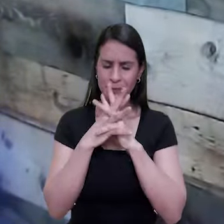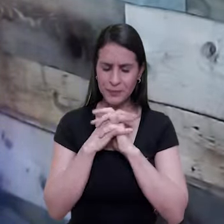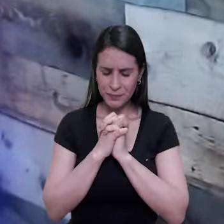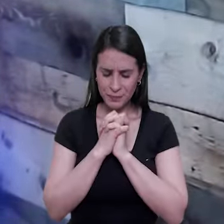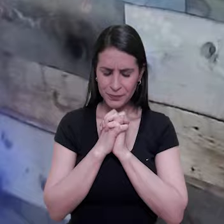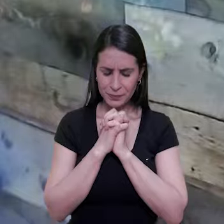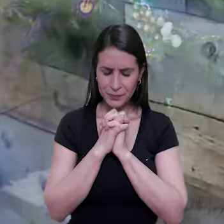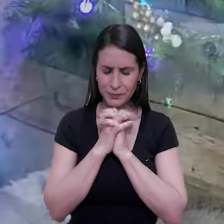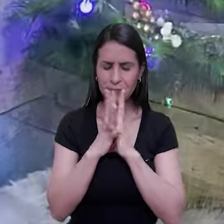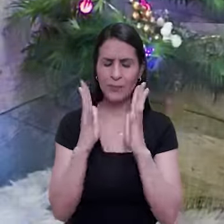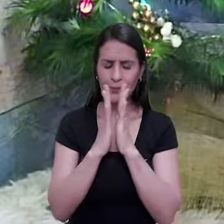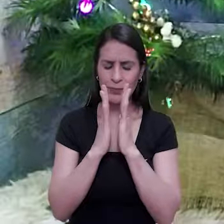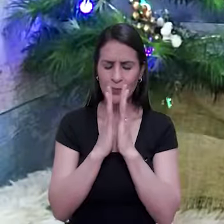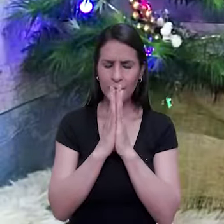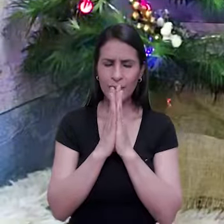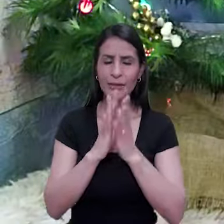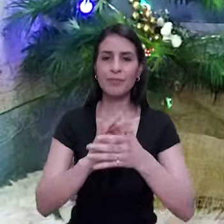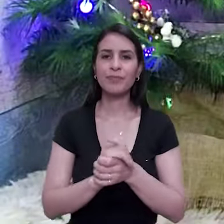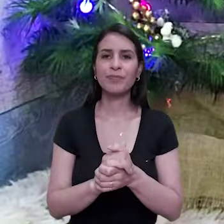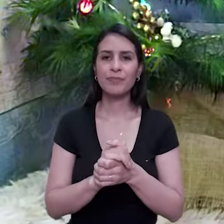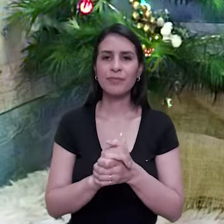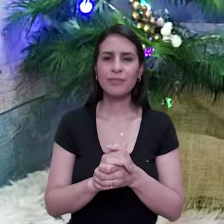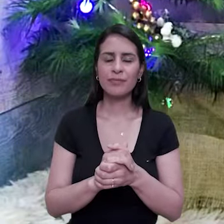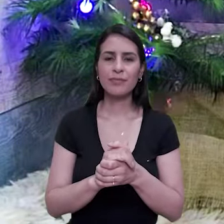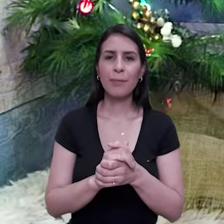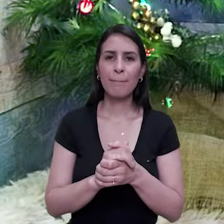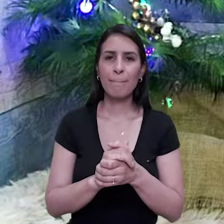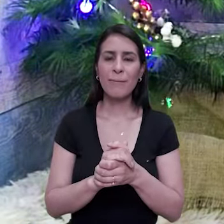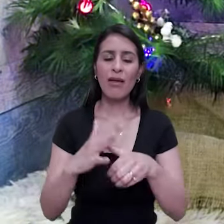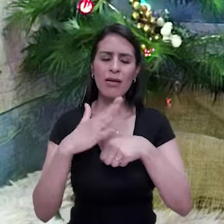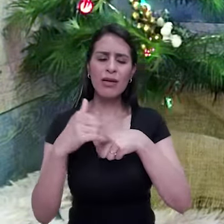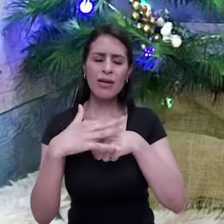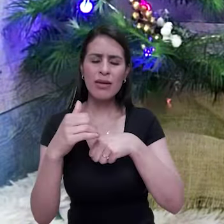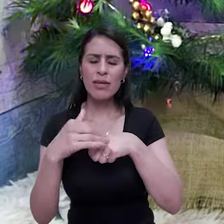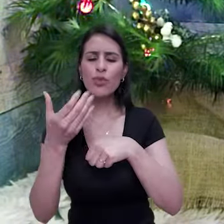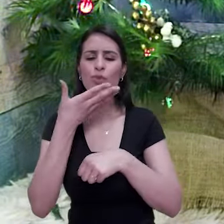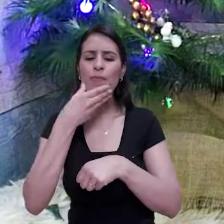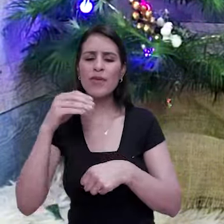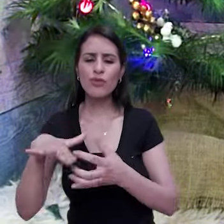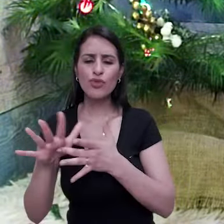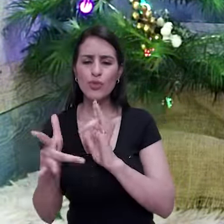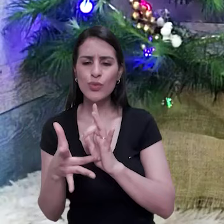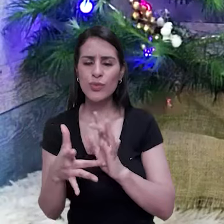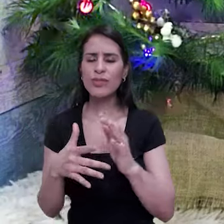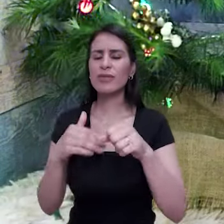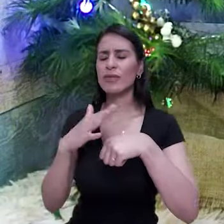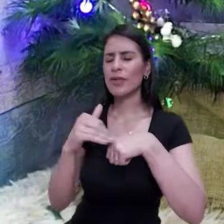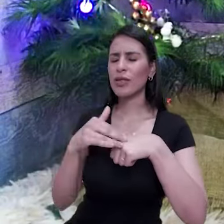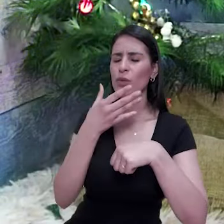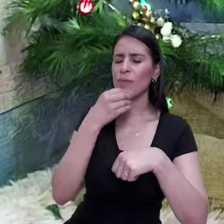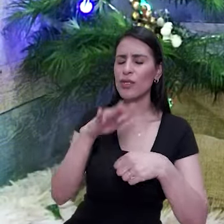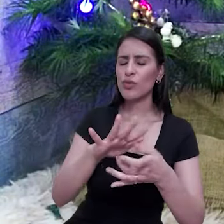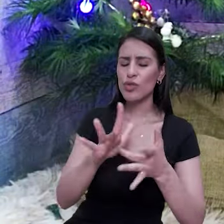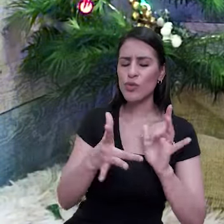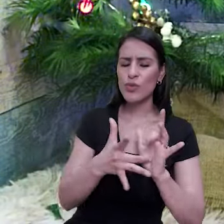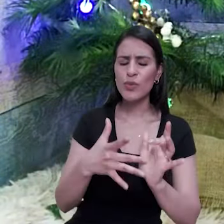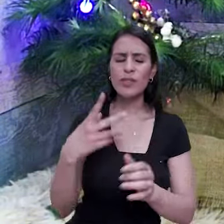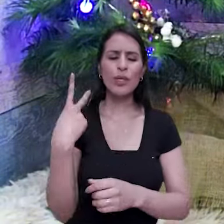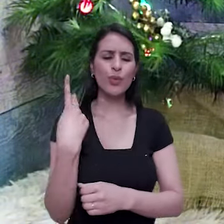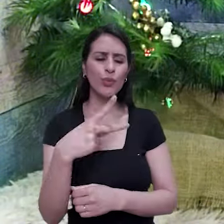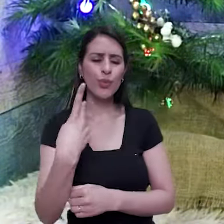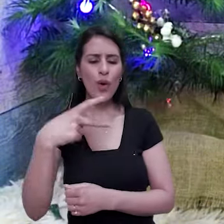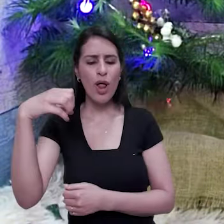orar. Querido menino Jesus, querido menino Jesus, que a